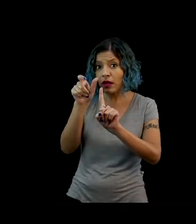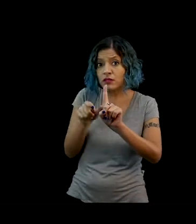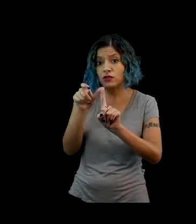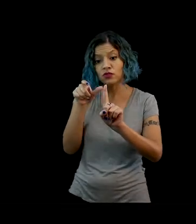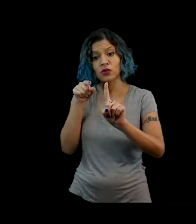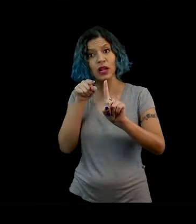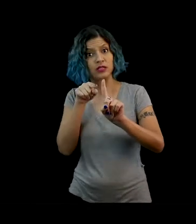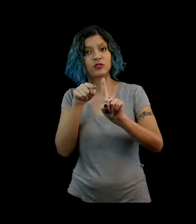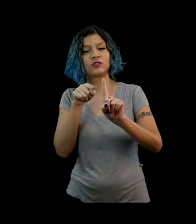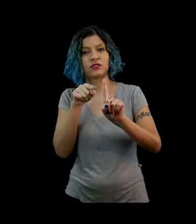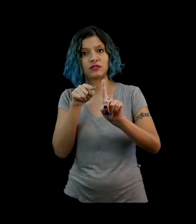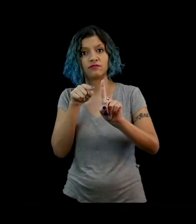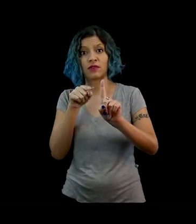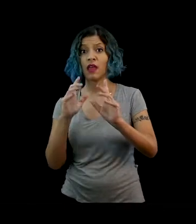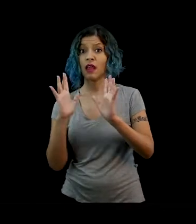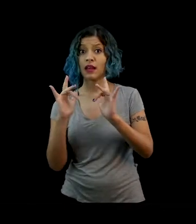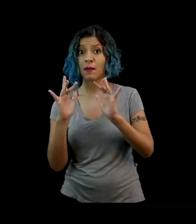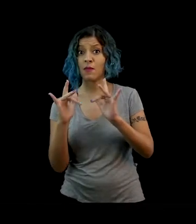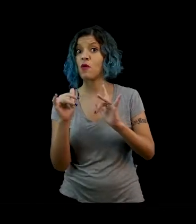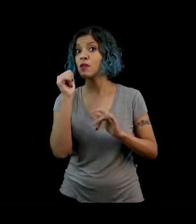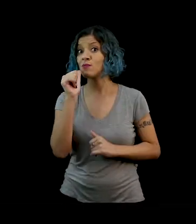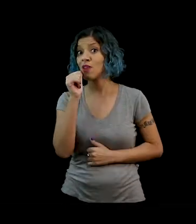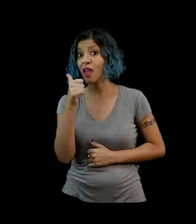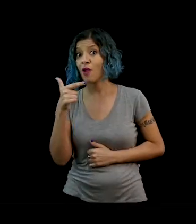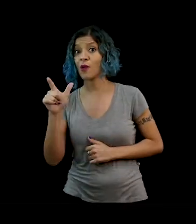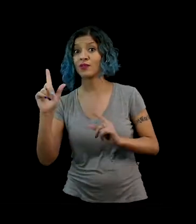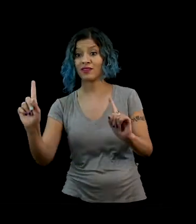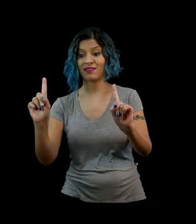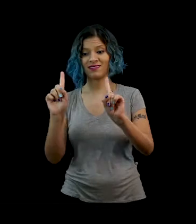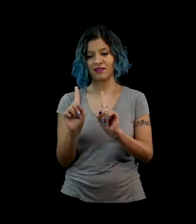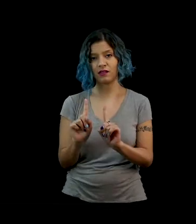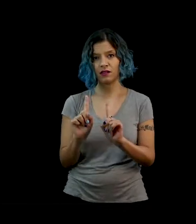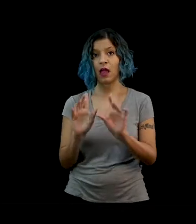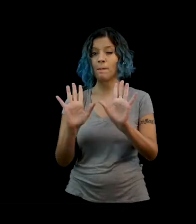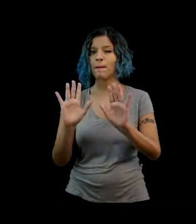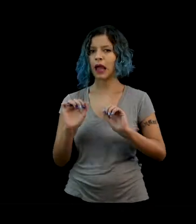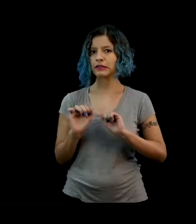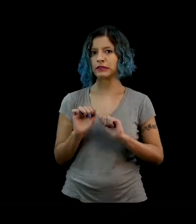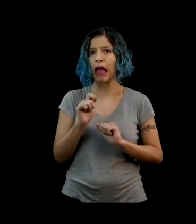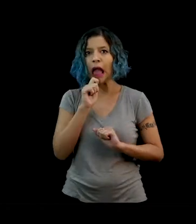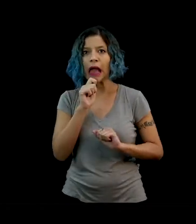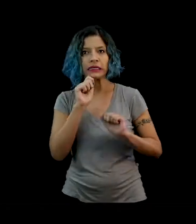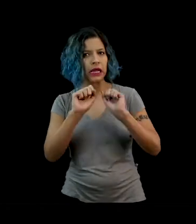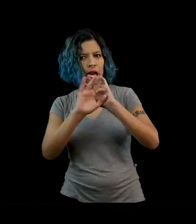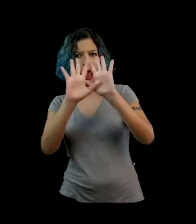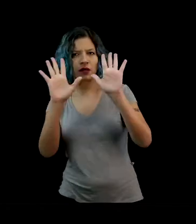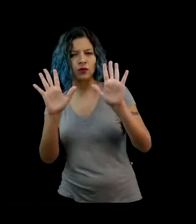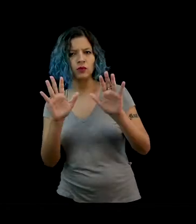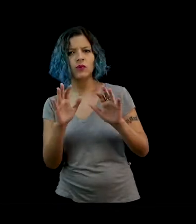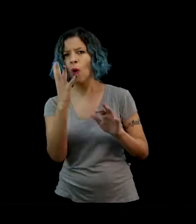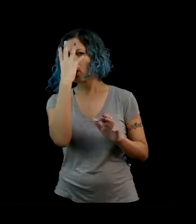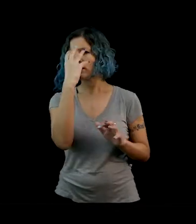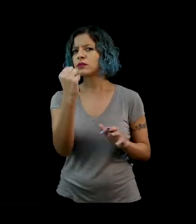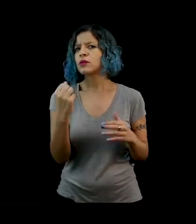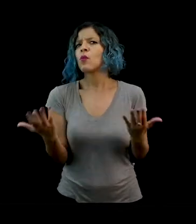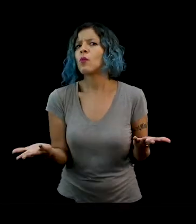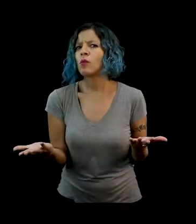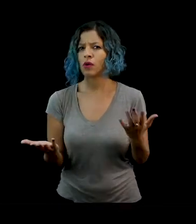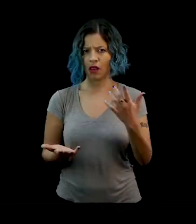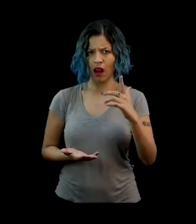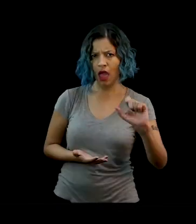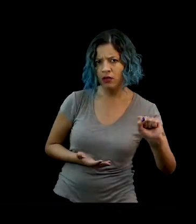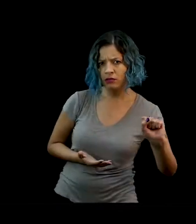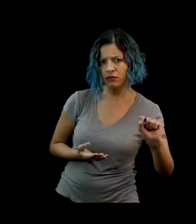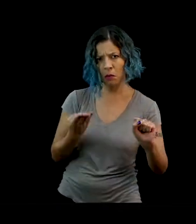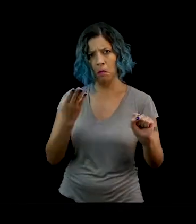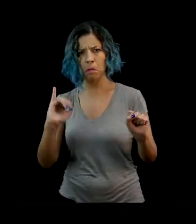que se relaciona com outra mulher mas não é não está claro se se alérgica se ela é bissexual